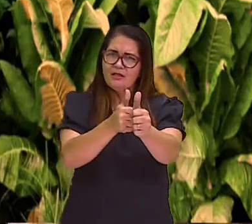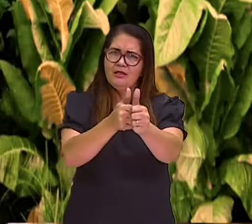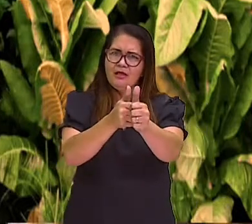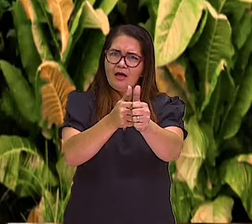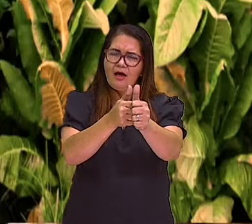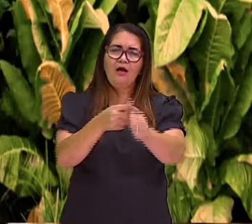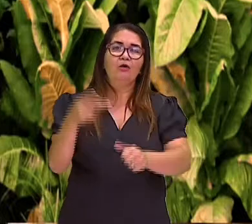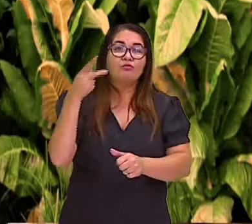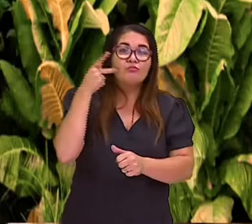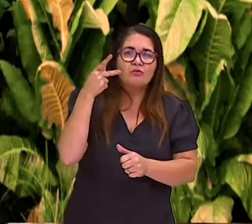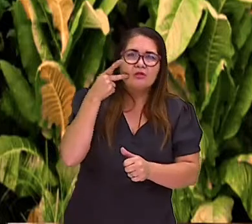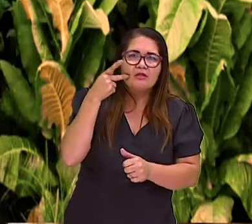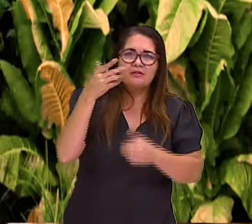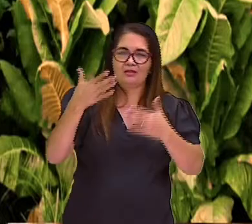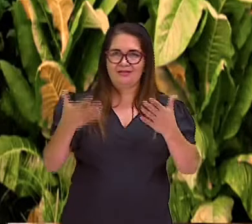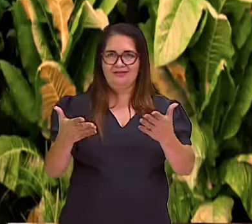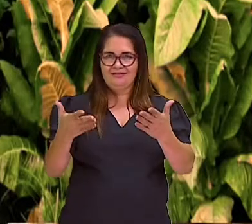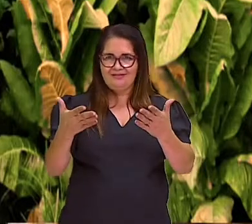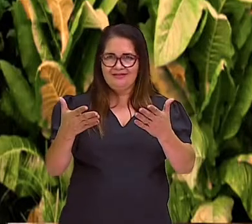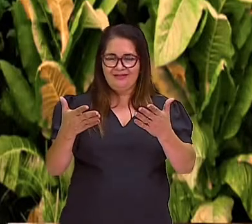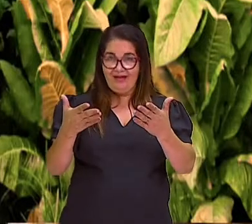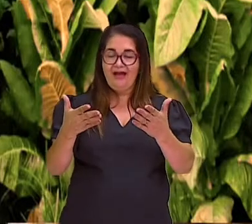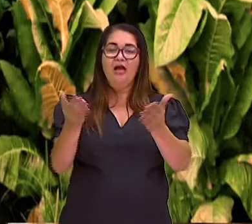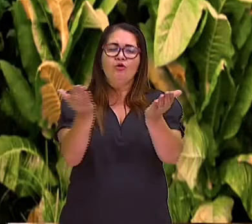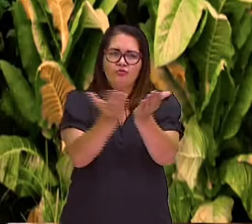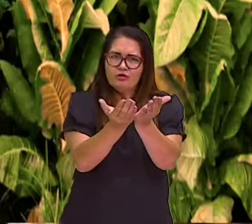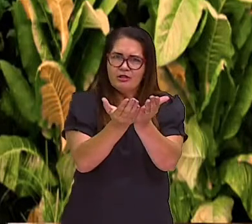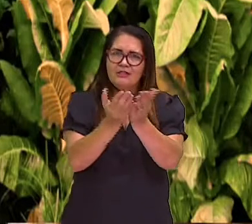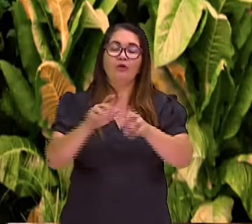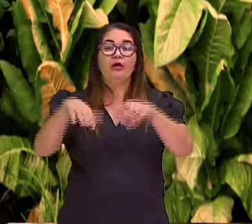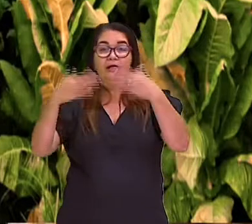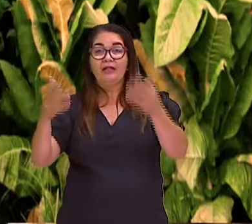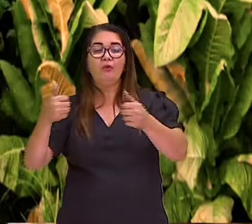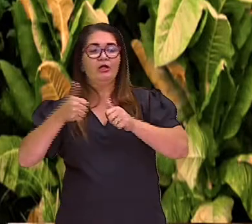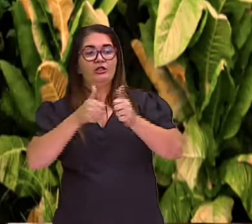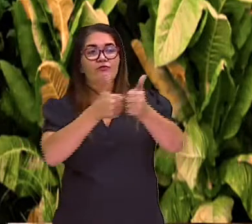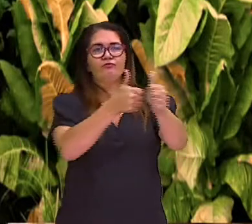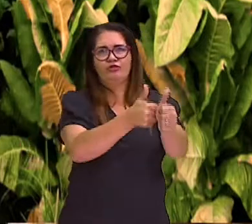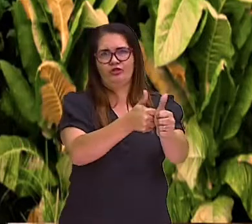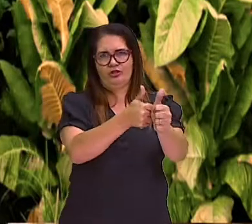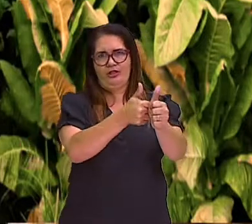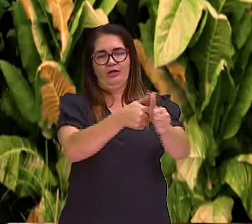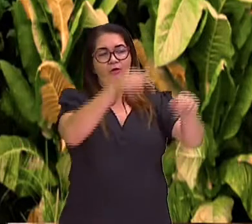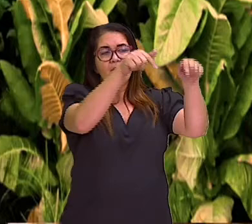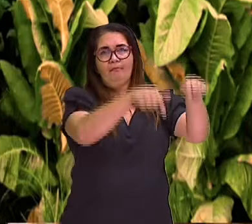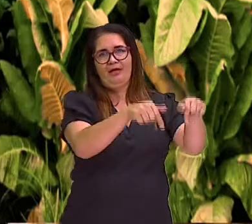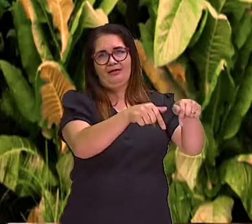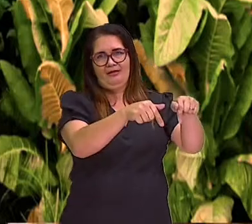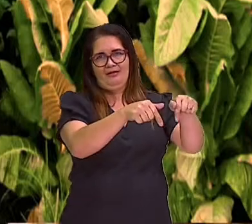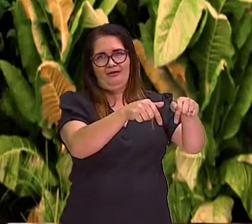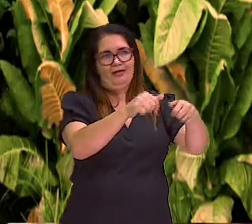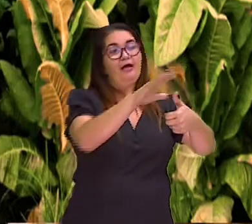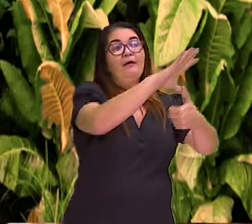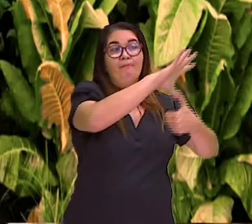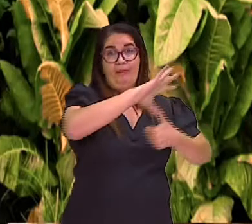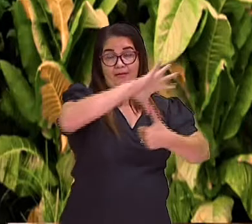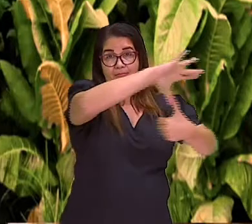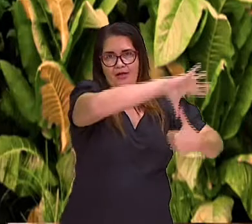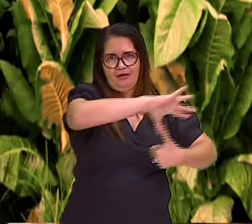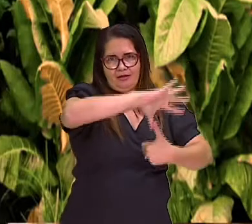liberdade. Foram os puritanos que fundaram a cidade de Plymouth